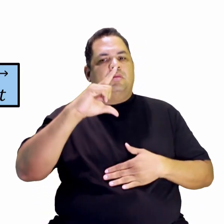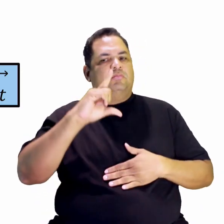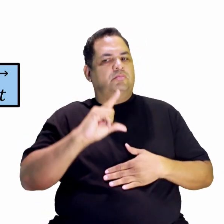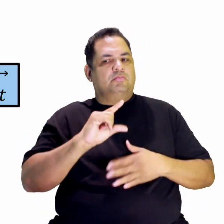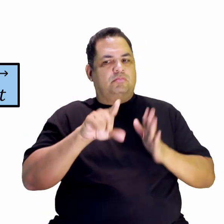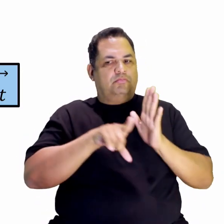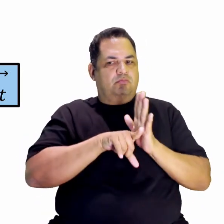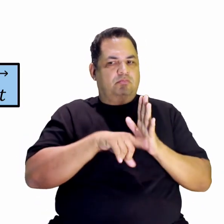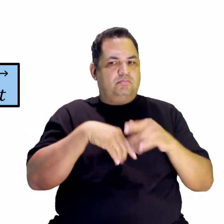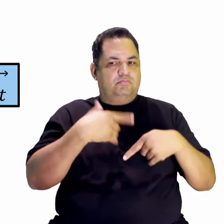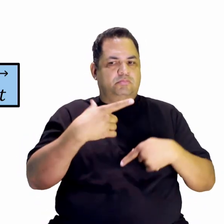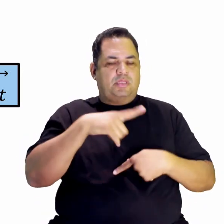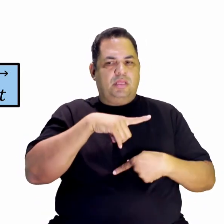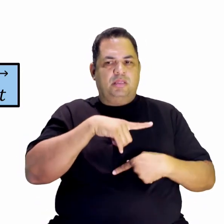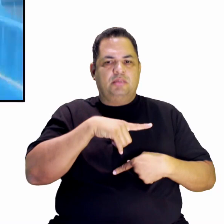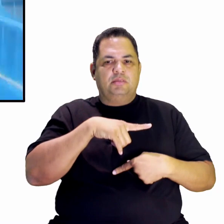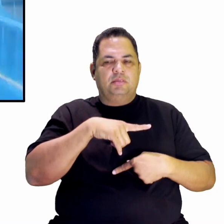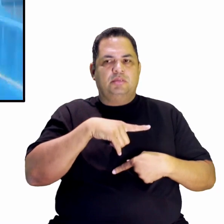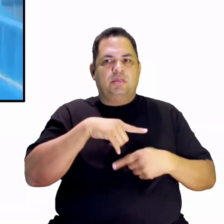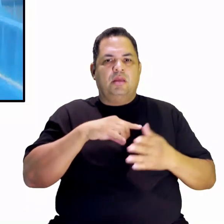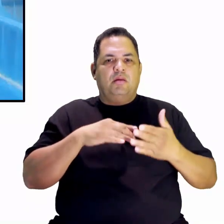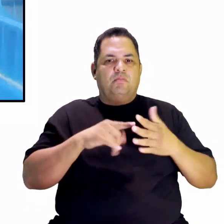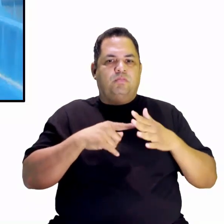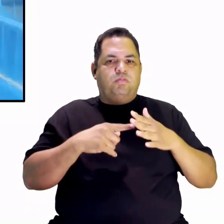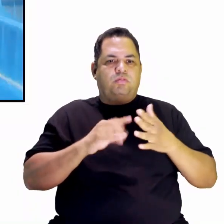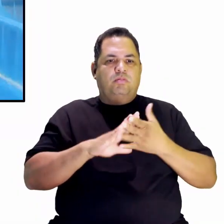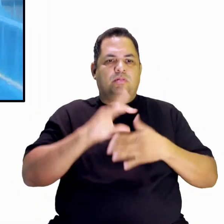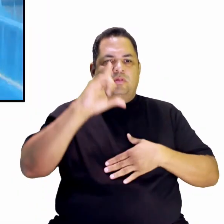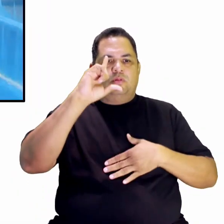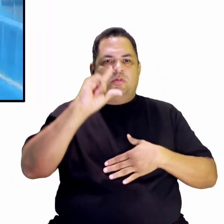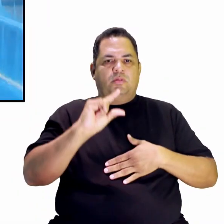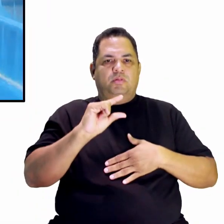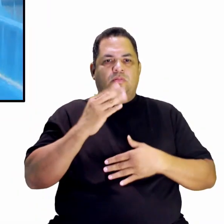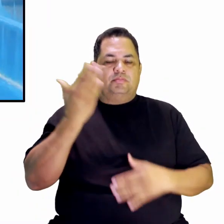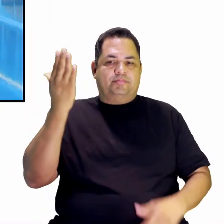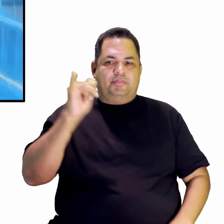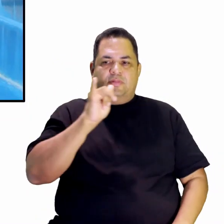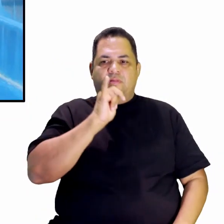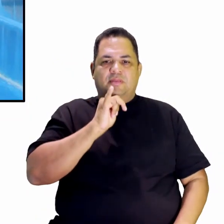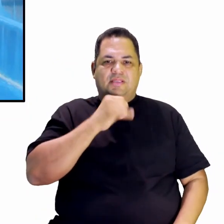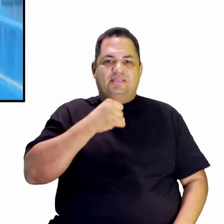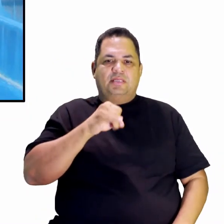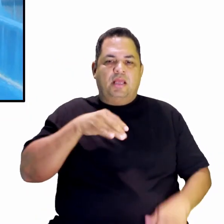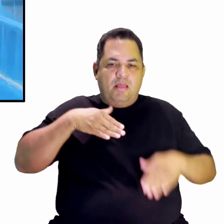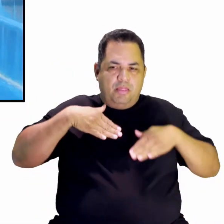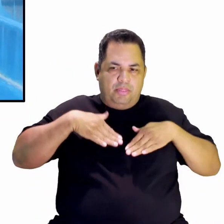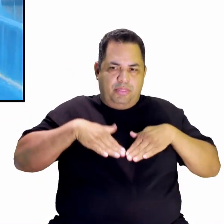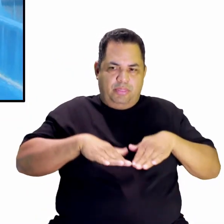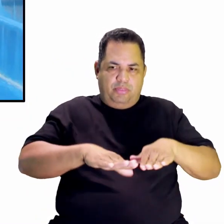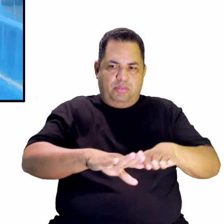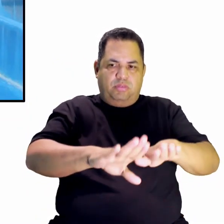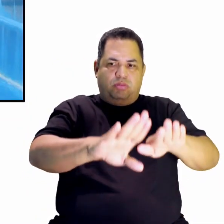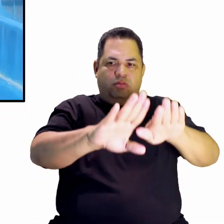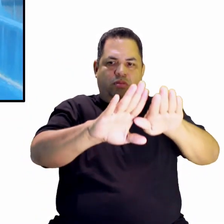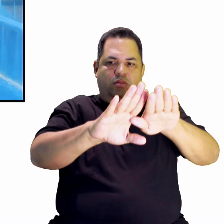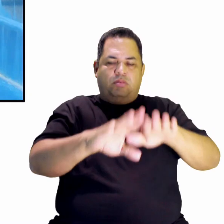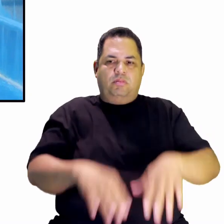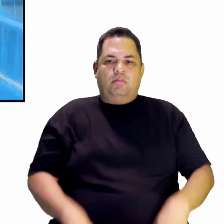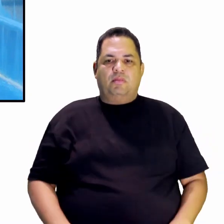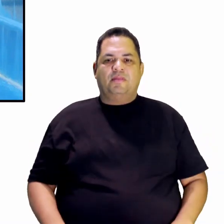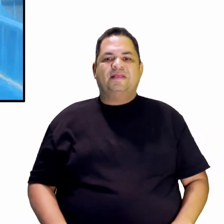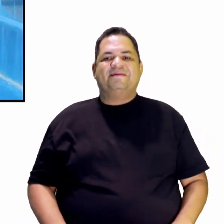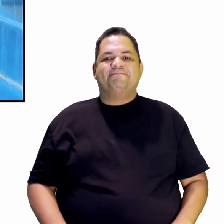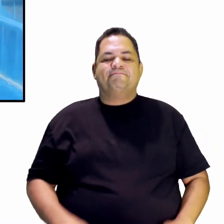menos. Tem alguns tipos de máquinas que precisam de um atrito menor. Aqui, por exemplo, se quer escorregar, se você